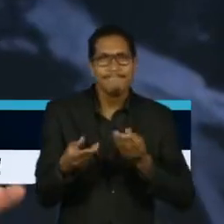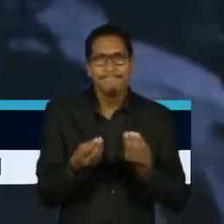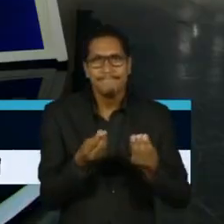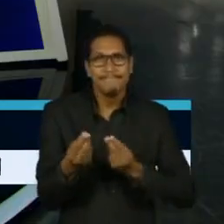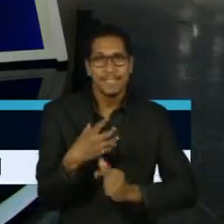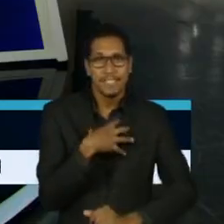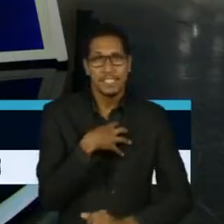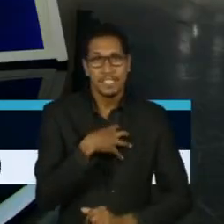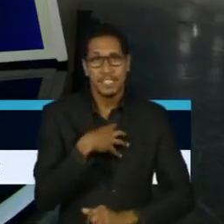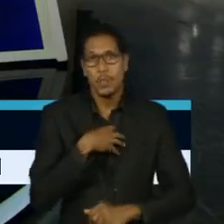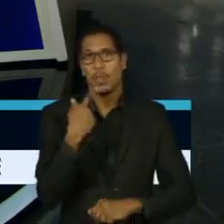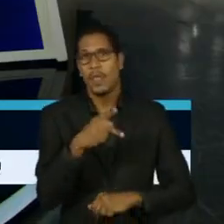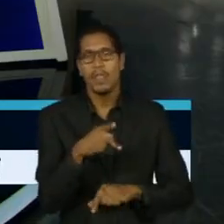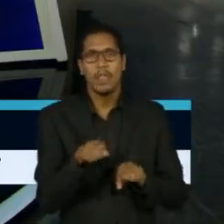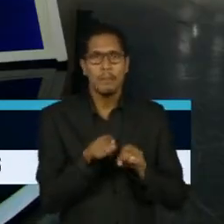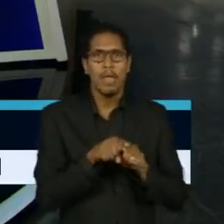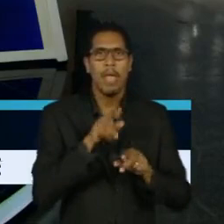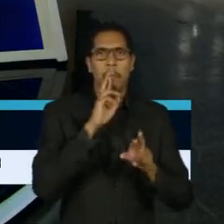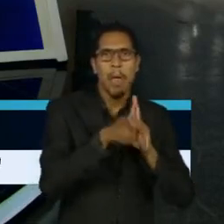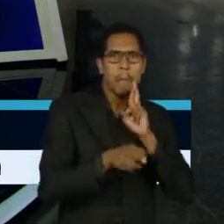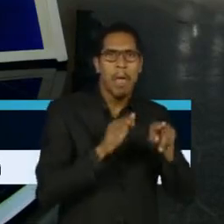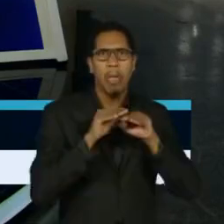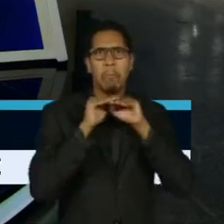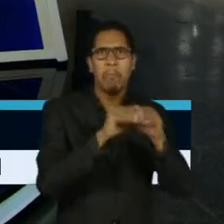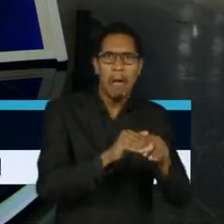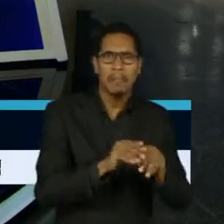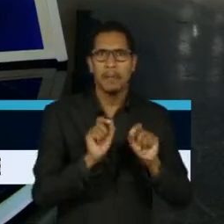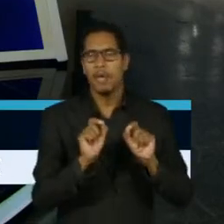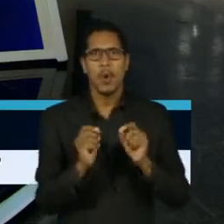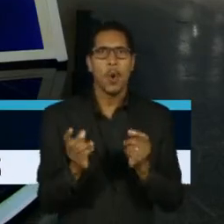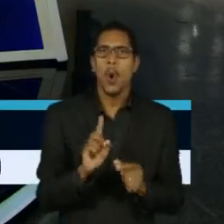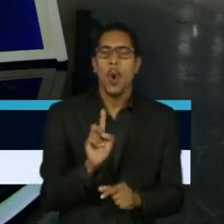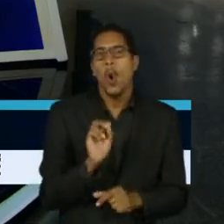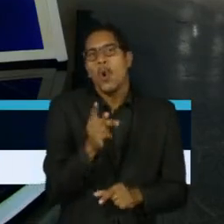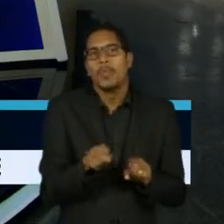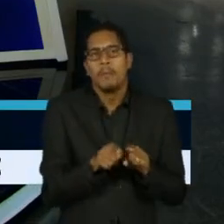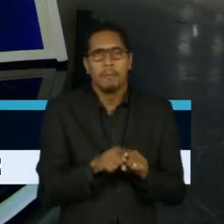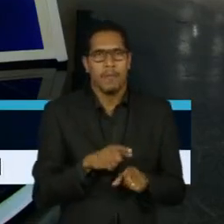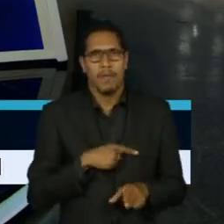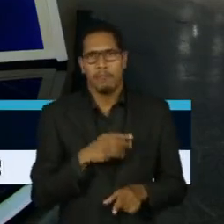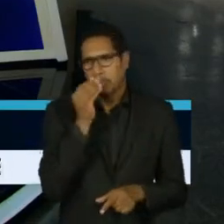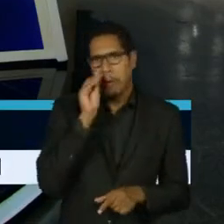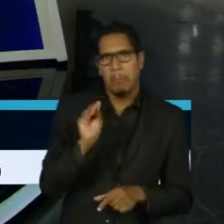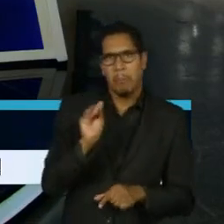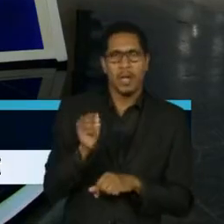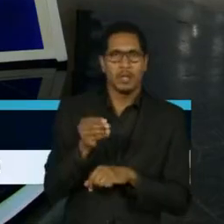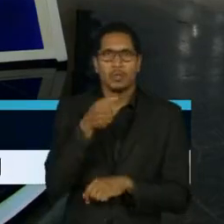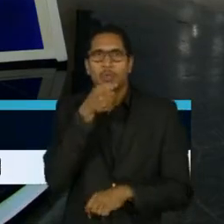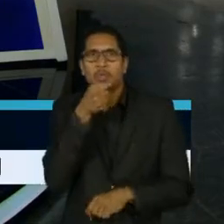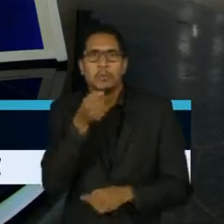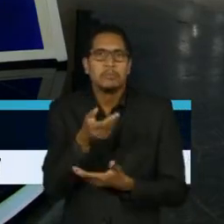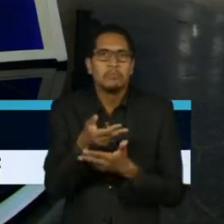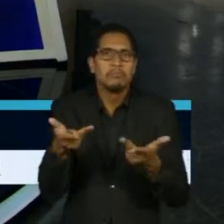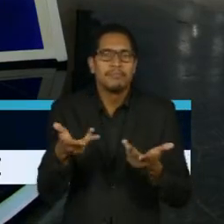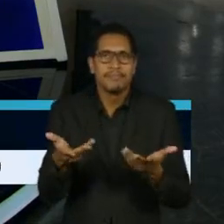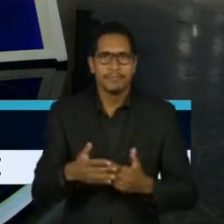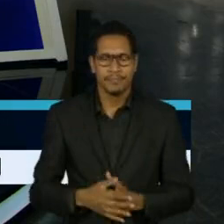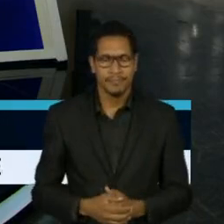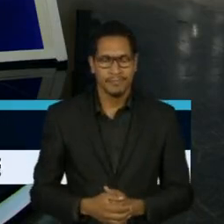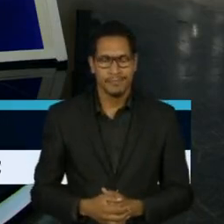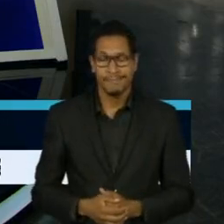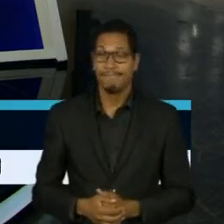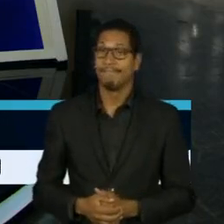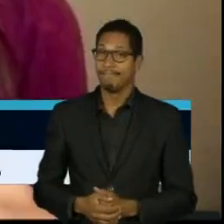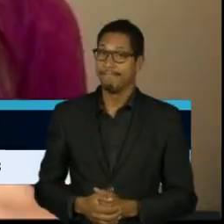aquele jeito dele, né? De responder a não responder perguntas. Eu acho interessante, além de